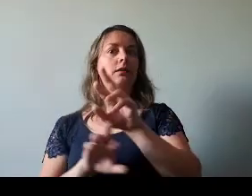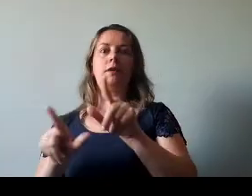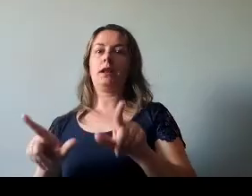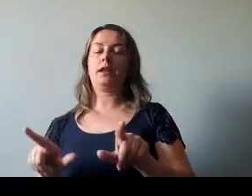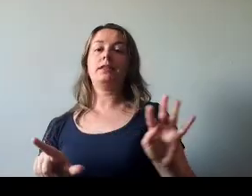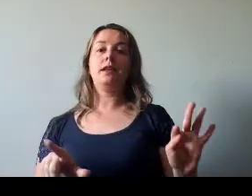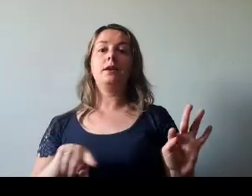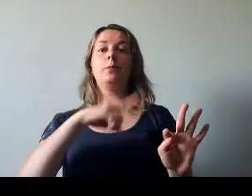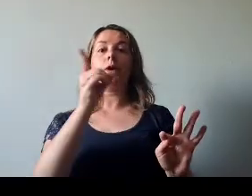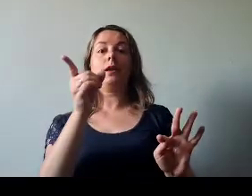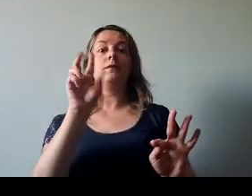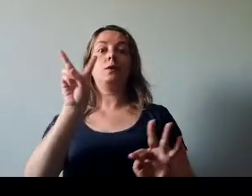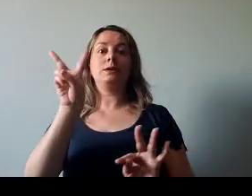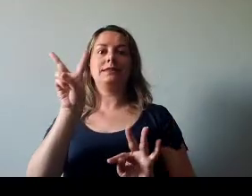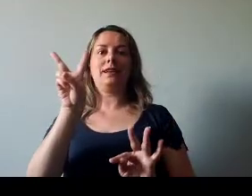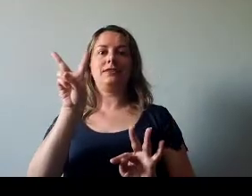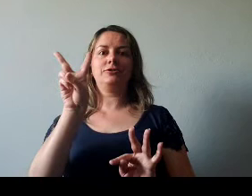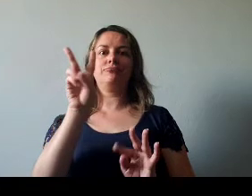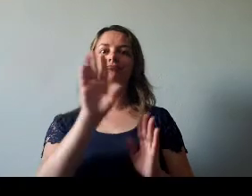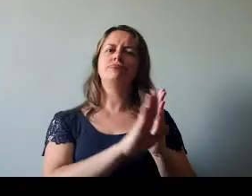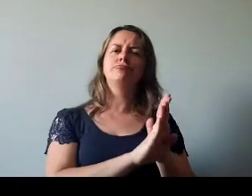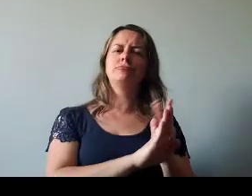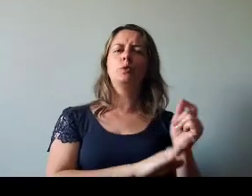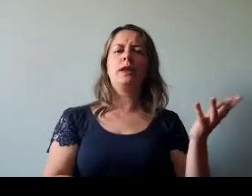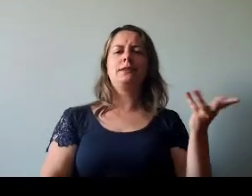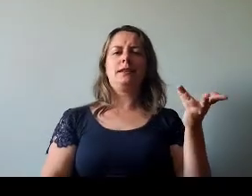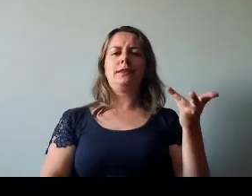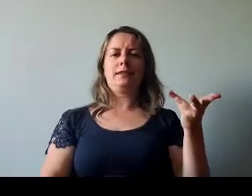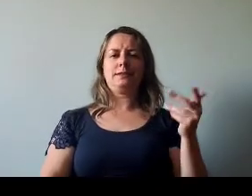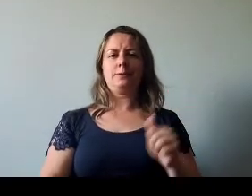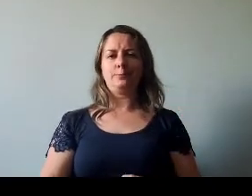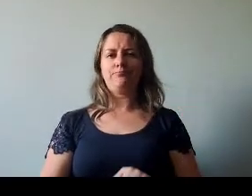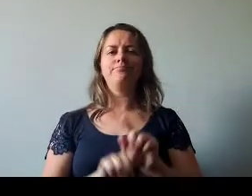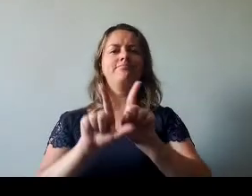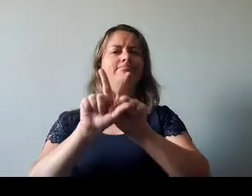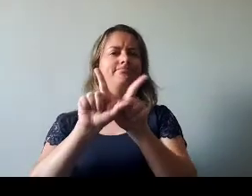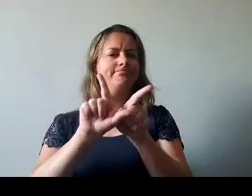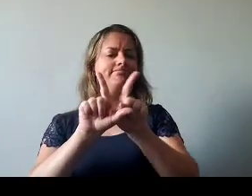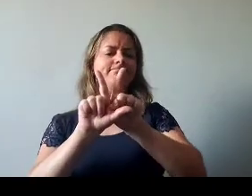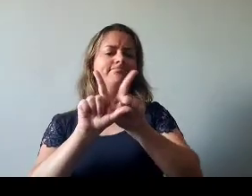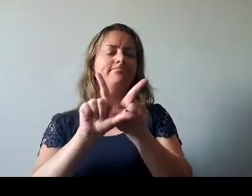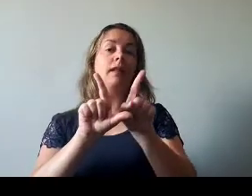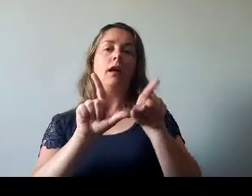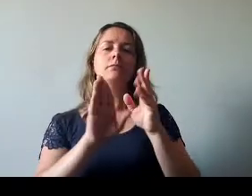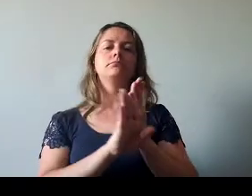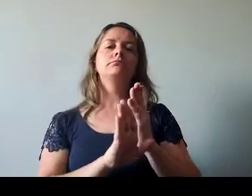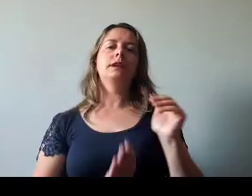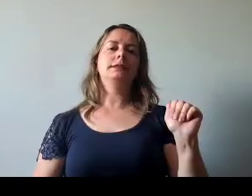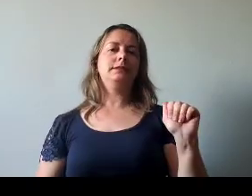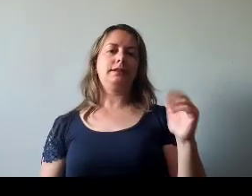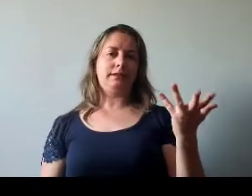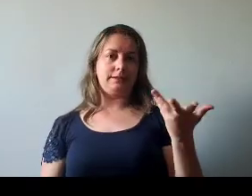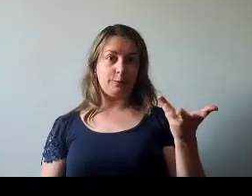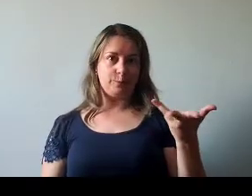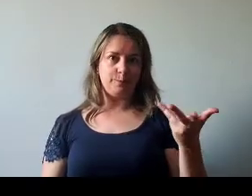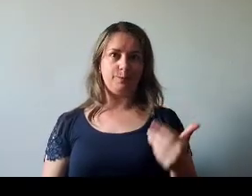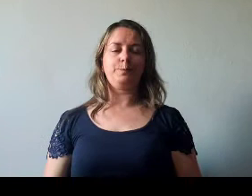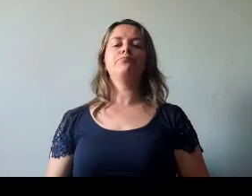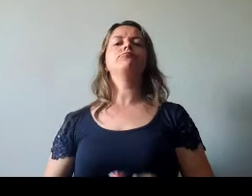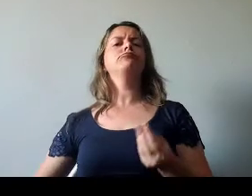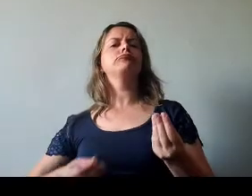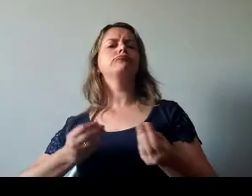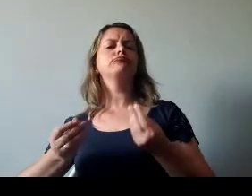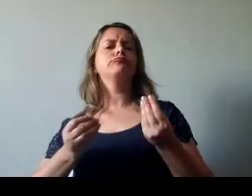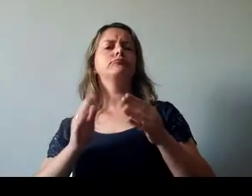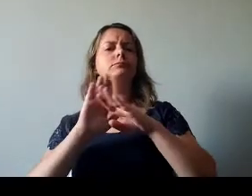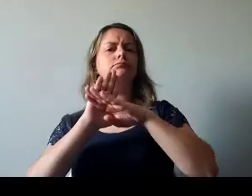aceleração, tá? Então, a inclinação desse gráfico é a aceleração do móvel. A inclinação, como eu já